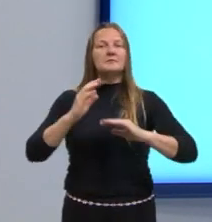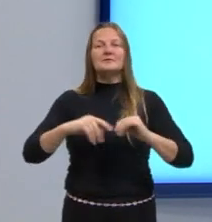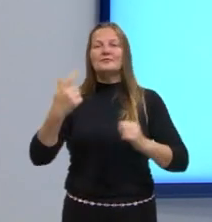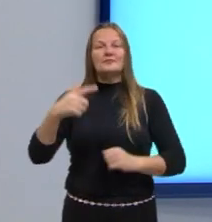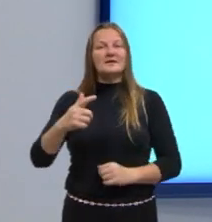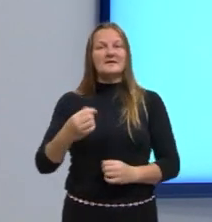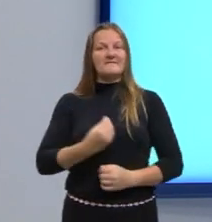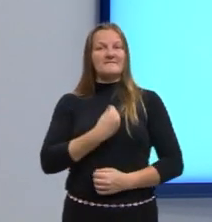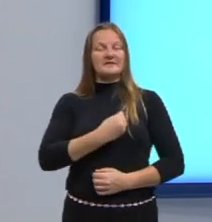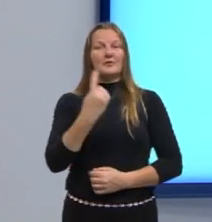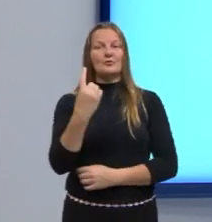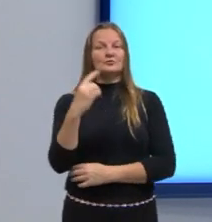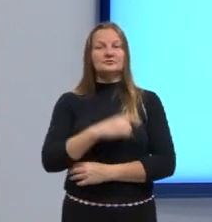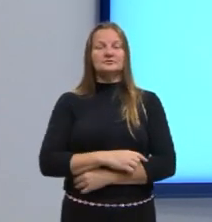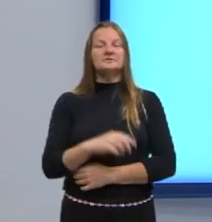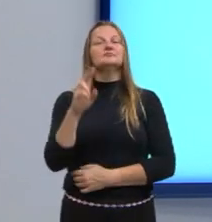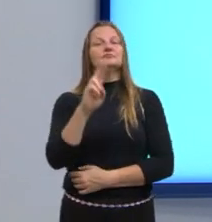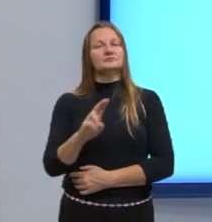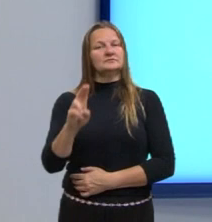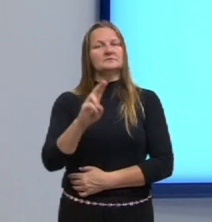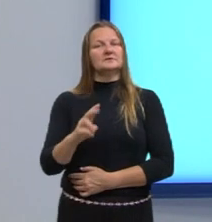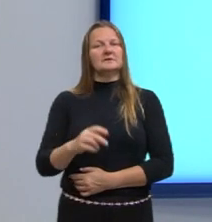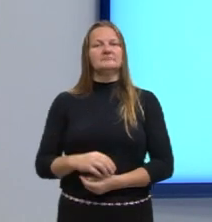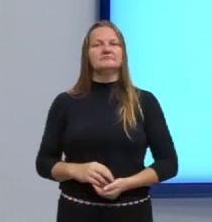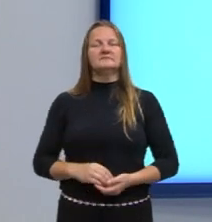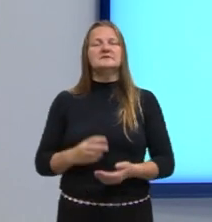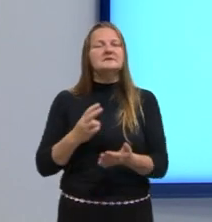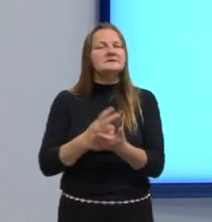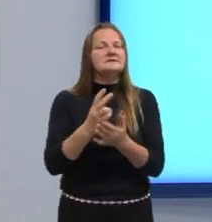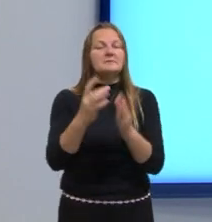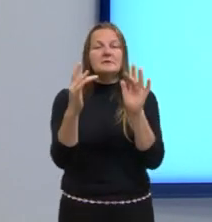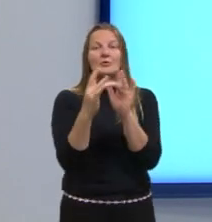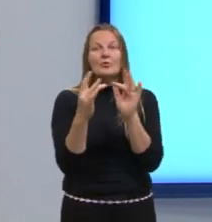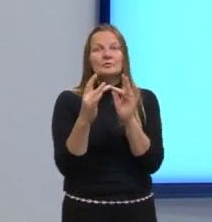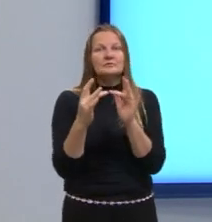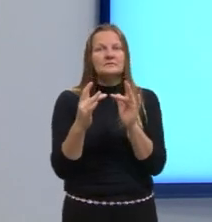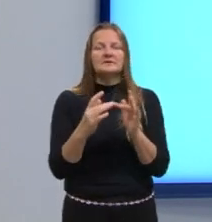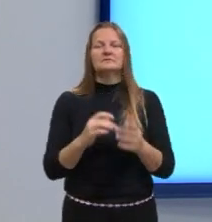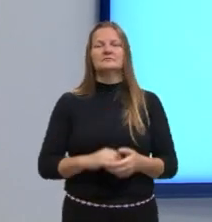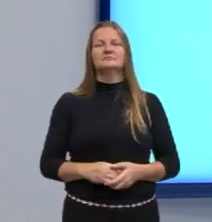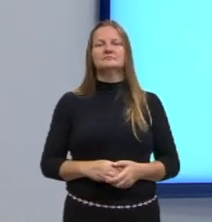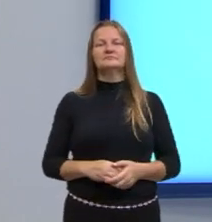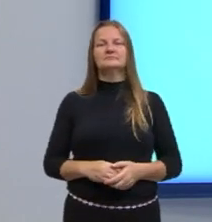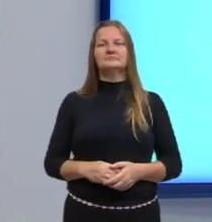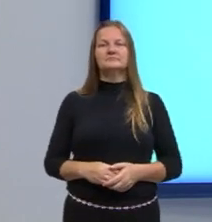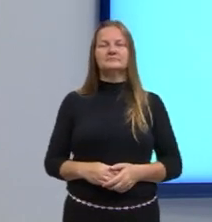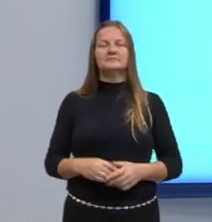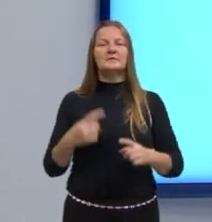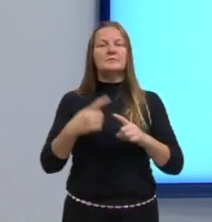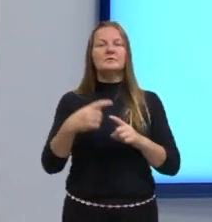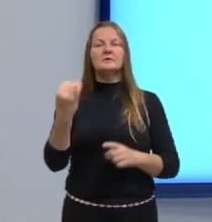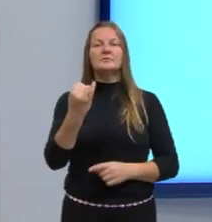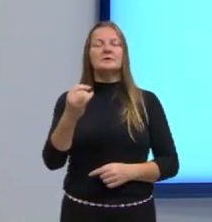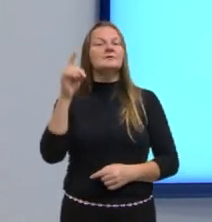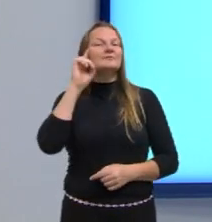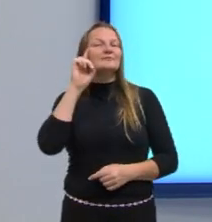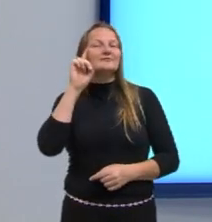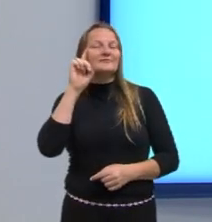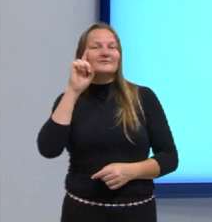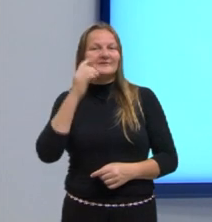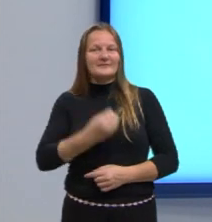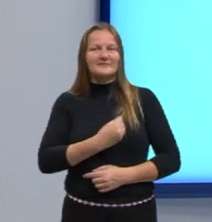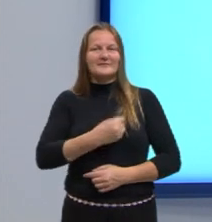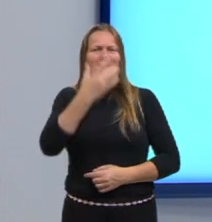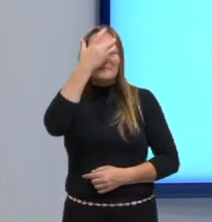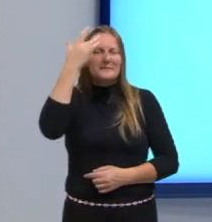a gente passar um dia sem utilizá-los né sem ter contato pelo menos por que que é importante no cotidiano das pessoas porque